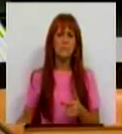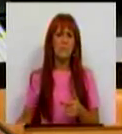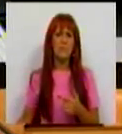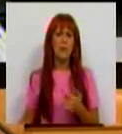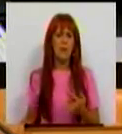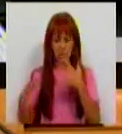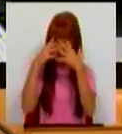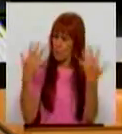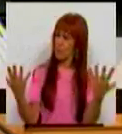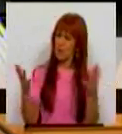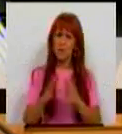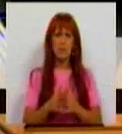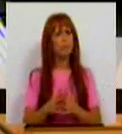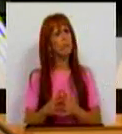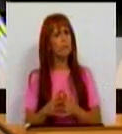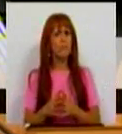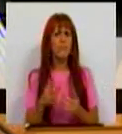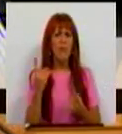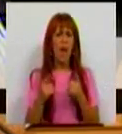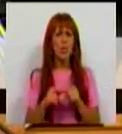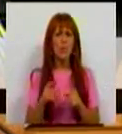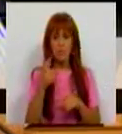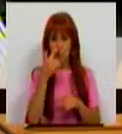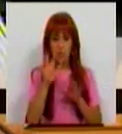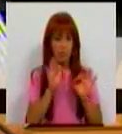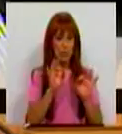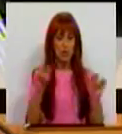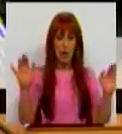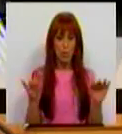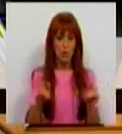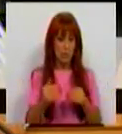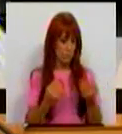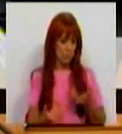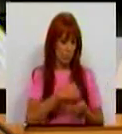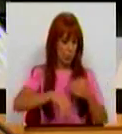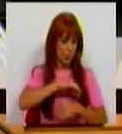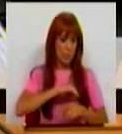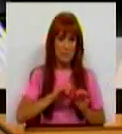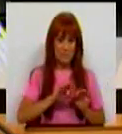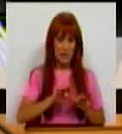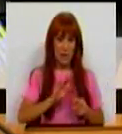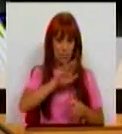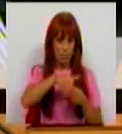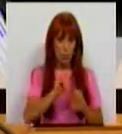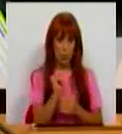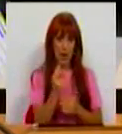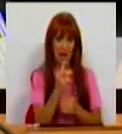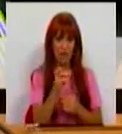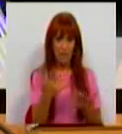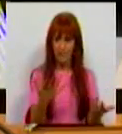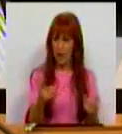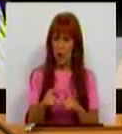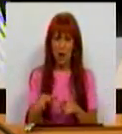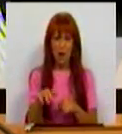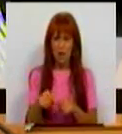que ficaram surpreendidos e que alguns dos prestadores tinham reduzido as suas margens de lucro de modo a incluir o IVA e que agora,